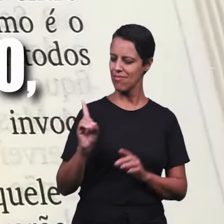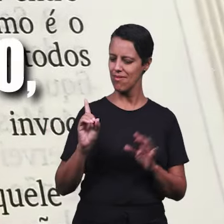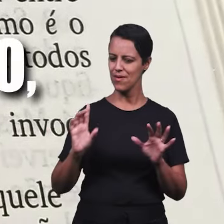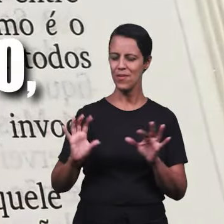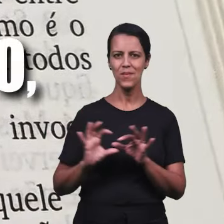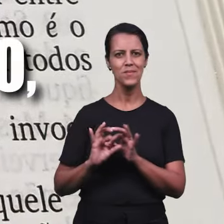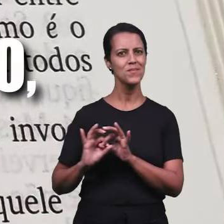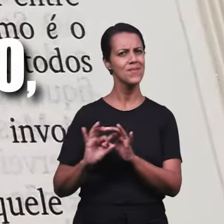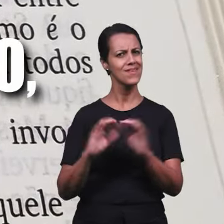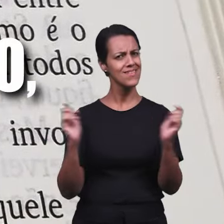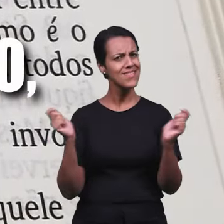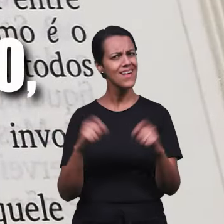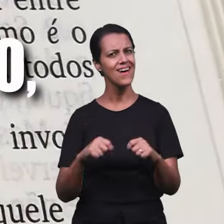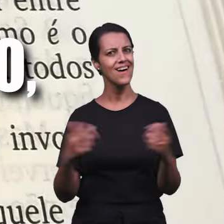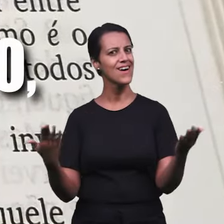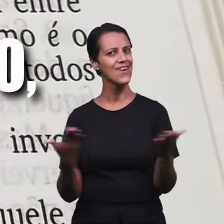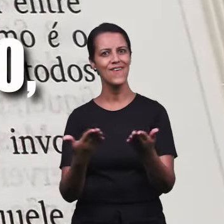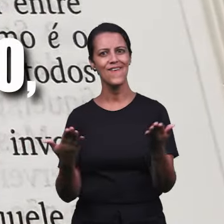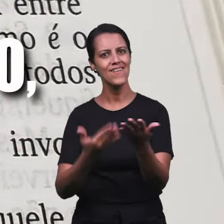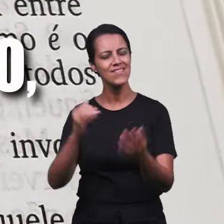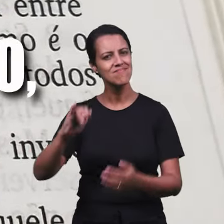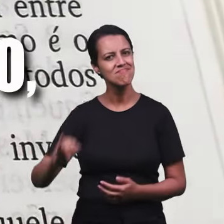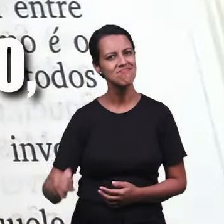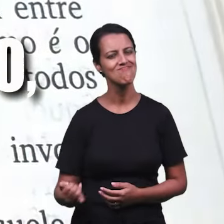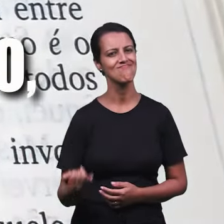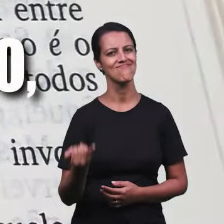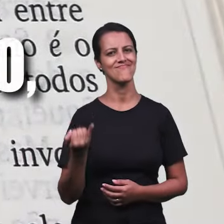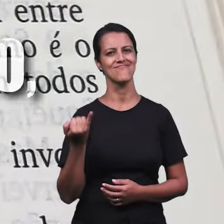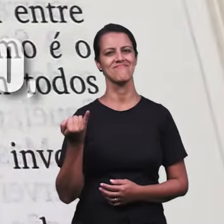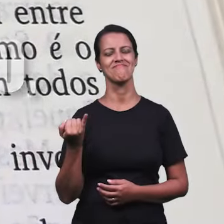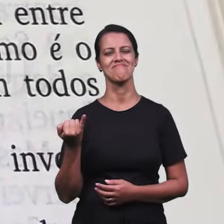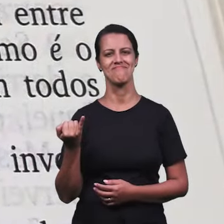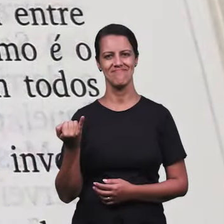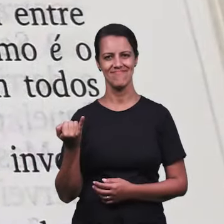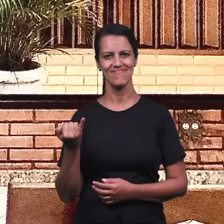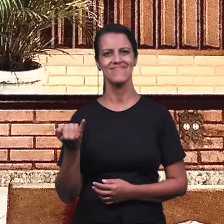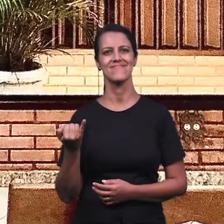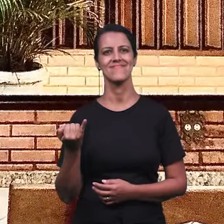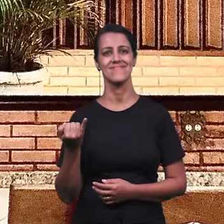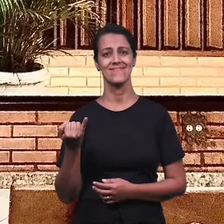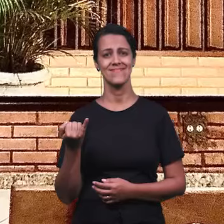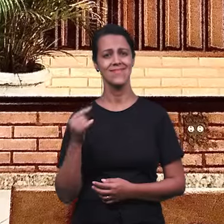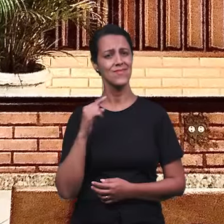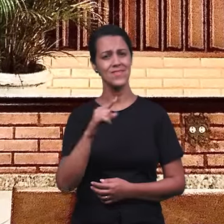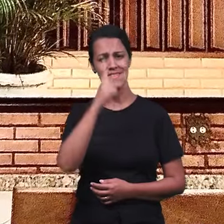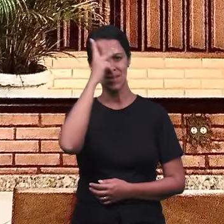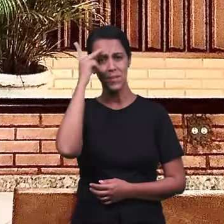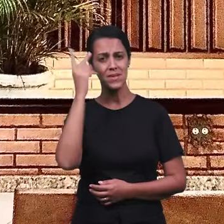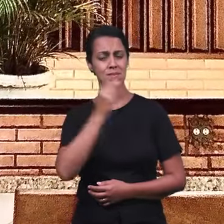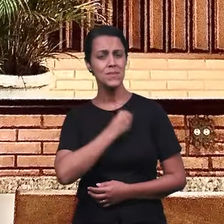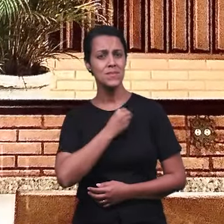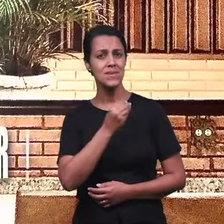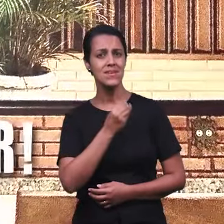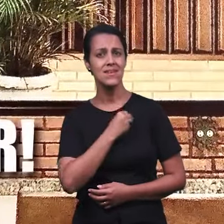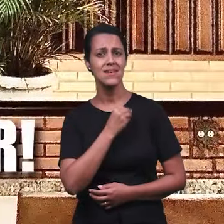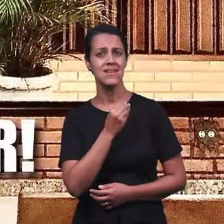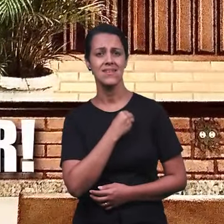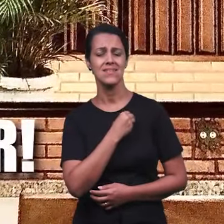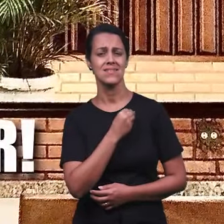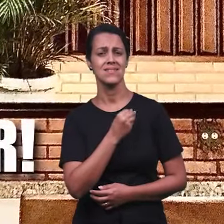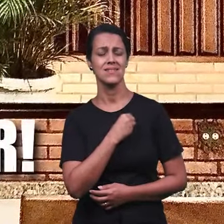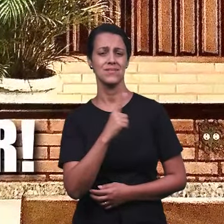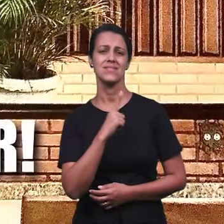perto ele vai hoje passar ó pecador deste